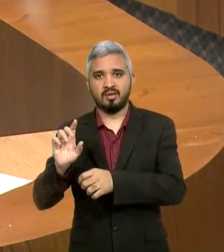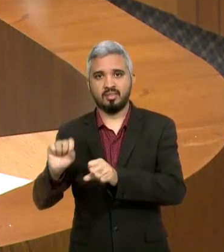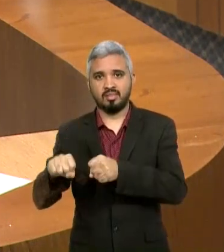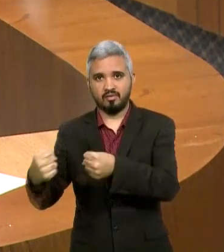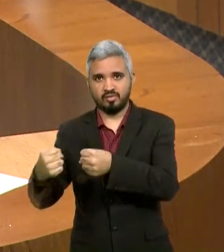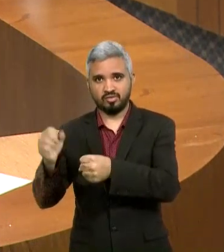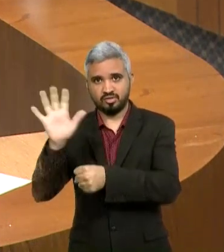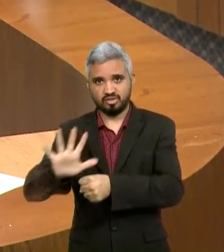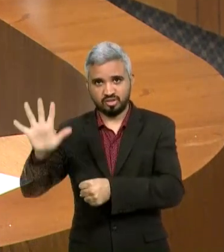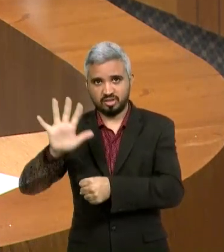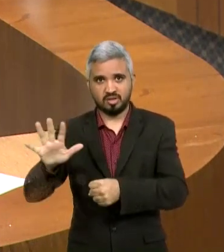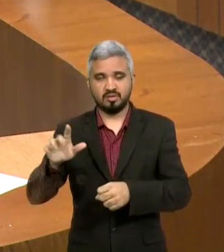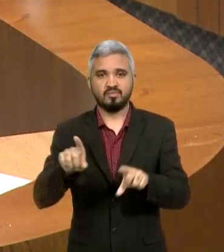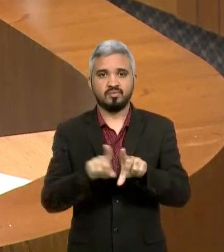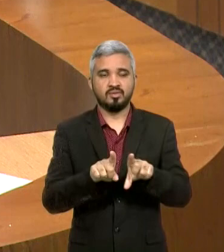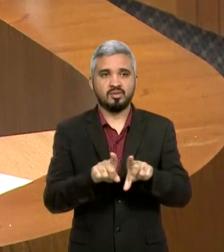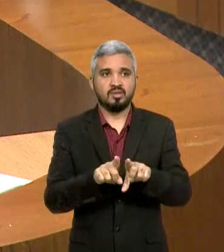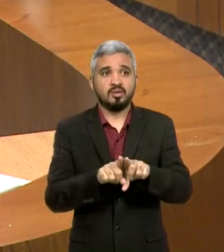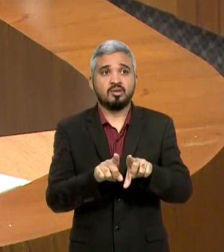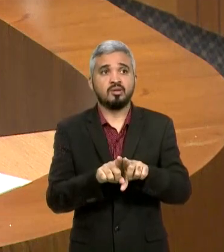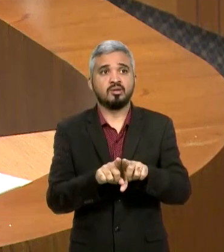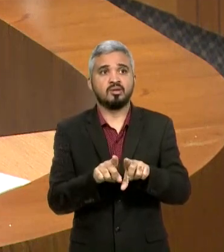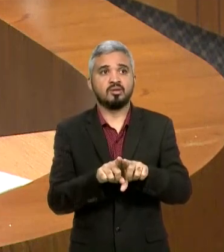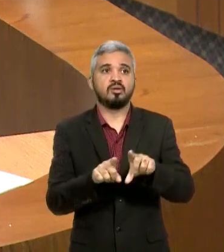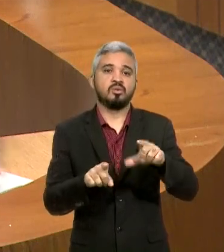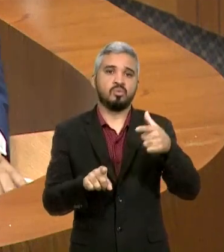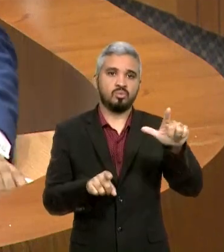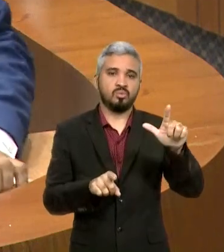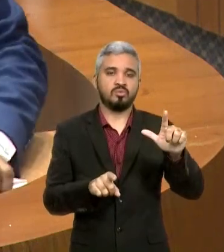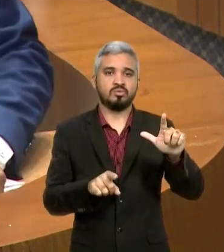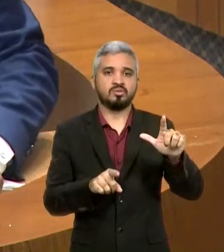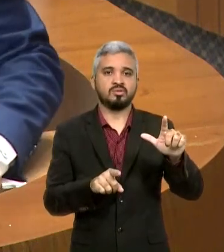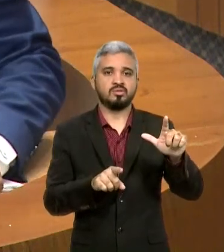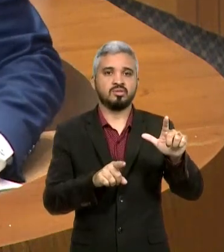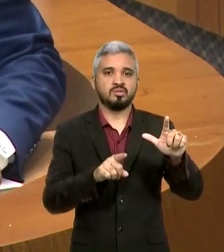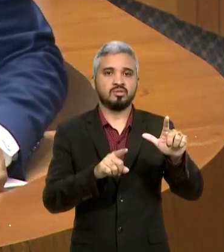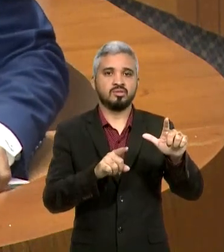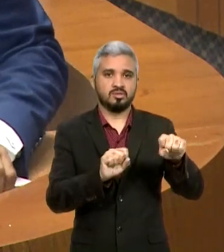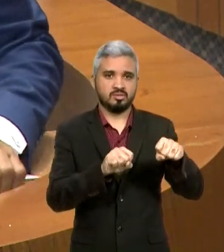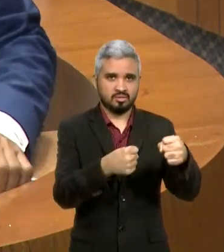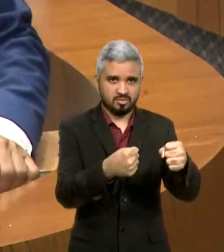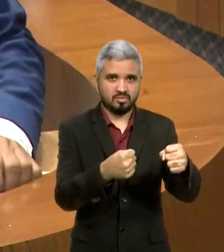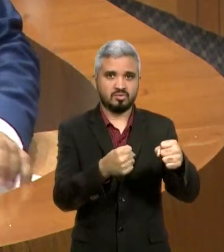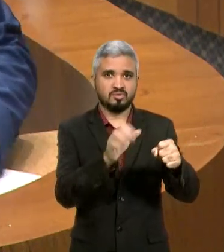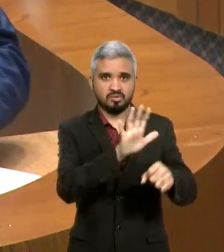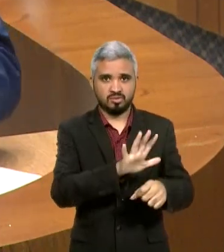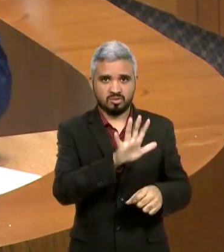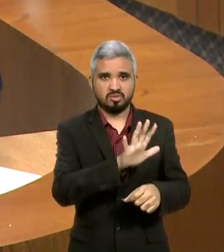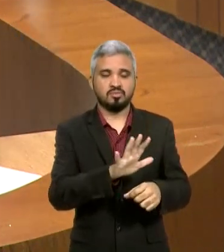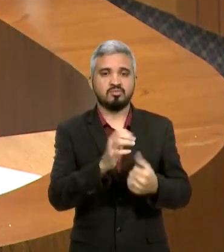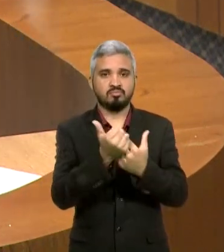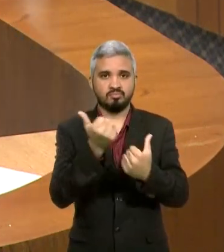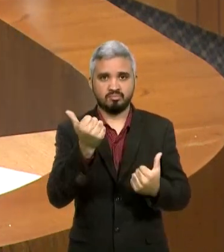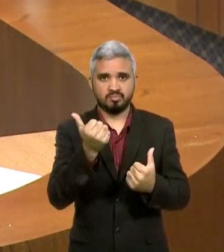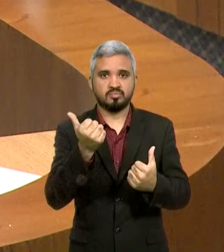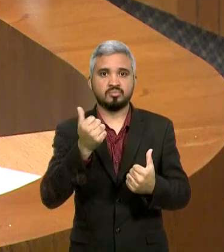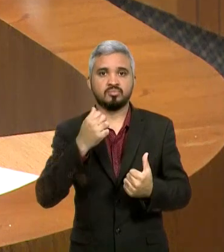e secretário na gestão do governador Carlos Brandão. Senhora Presidente, demais membros da